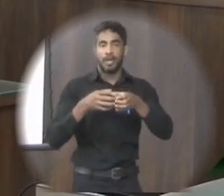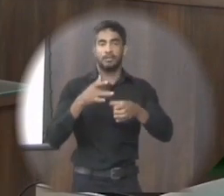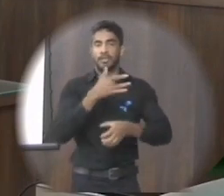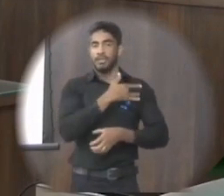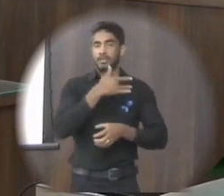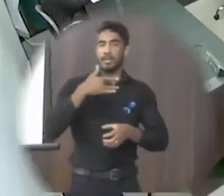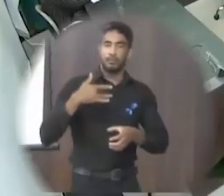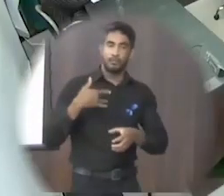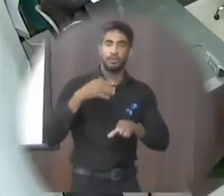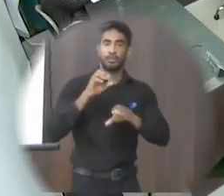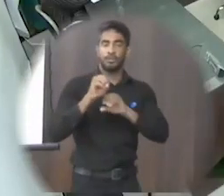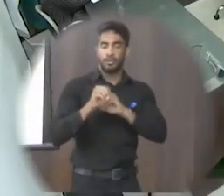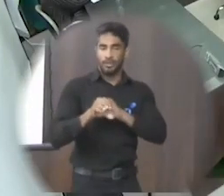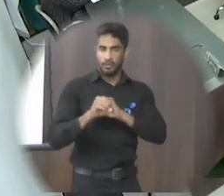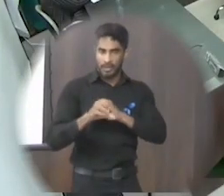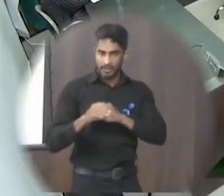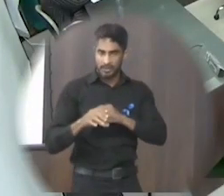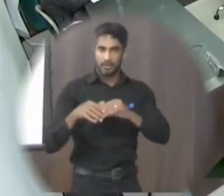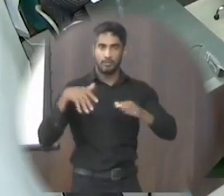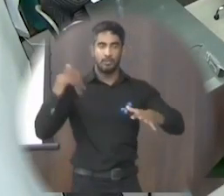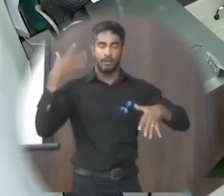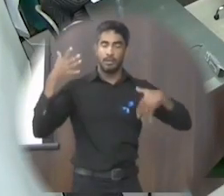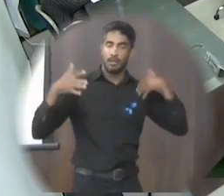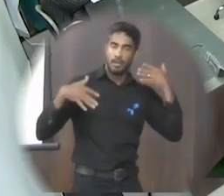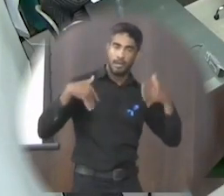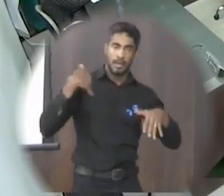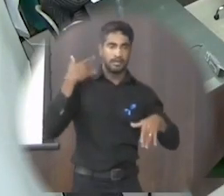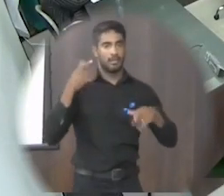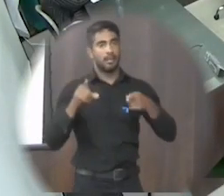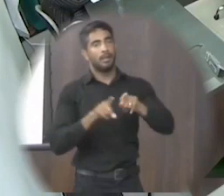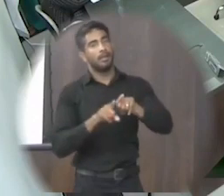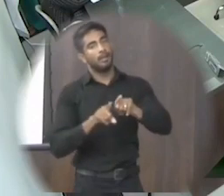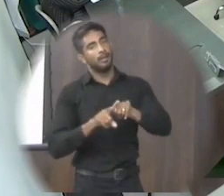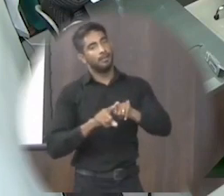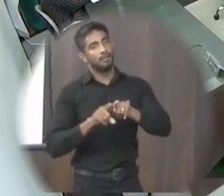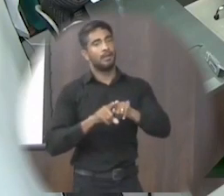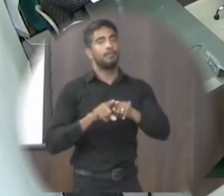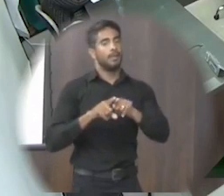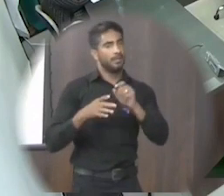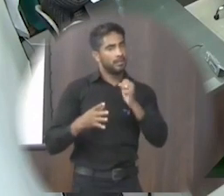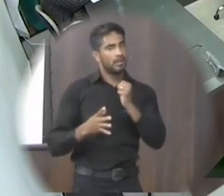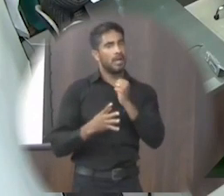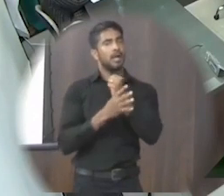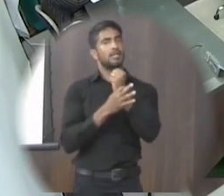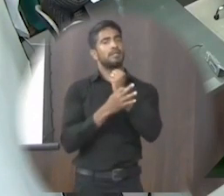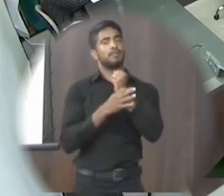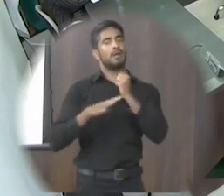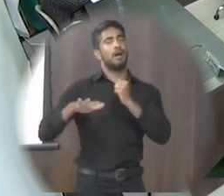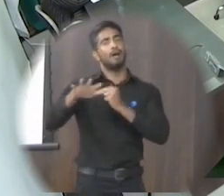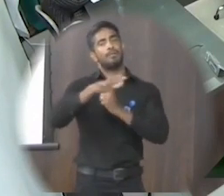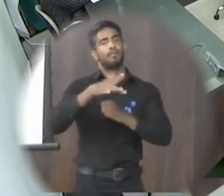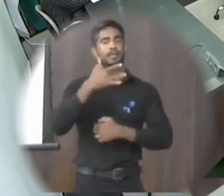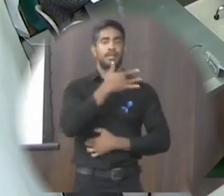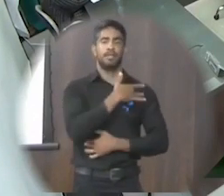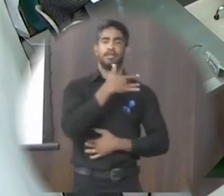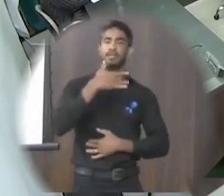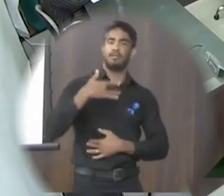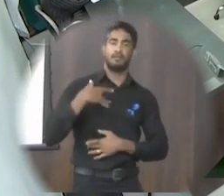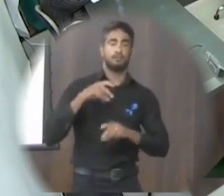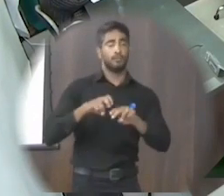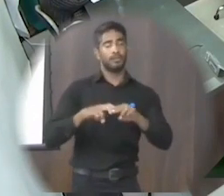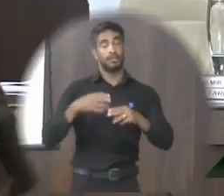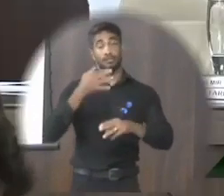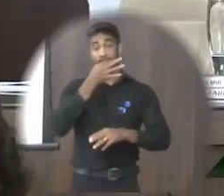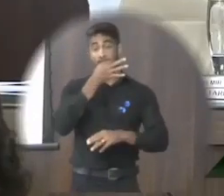saúde, educação, lazer, além de assegurar um meio ambiente urbano saudável. Merecem, dessa forma, atenção especial